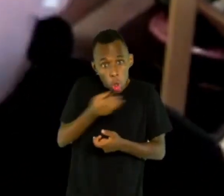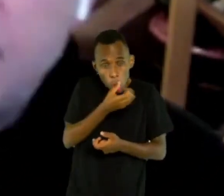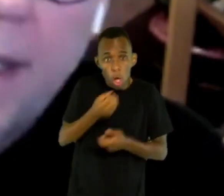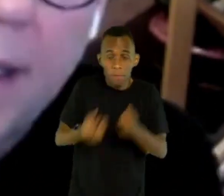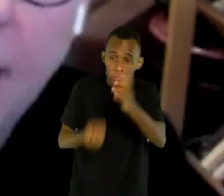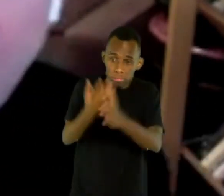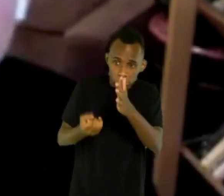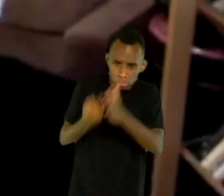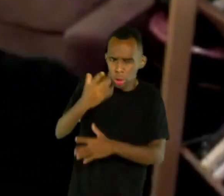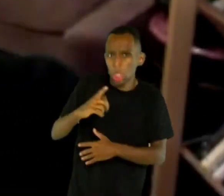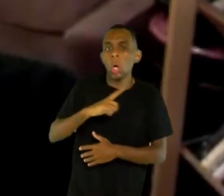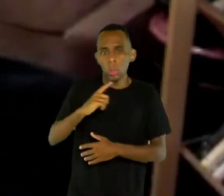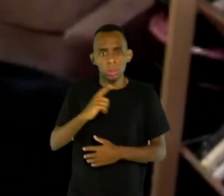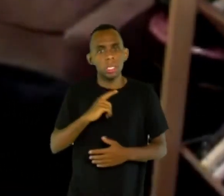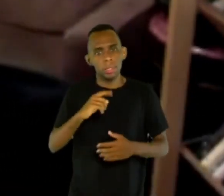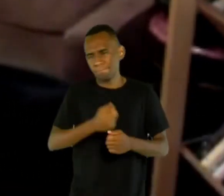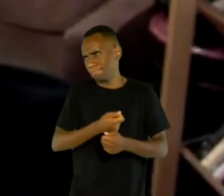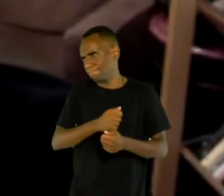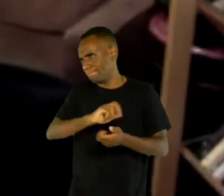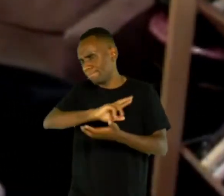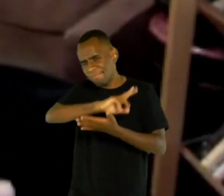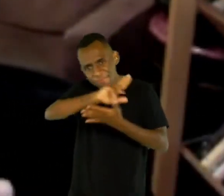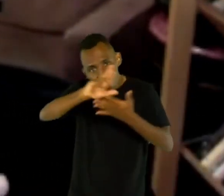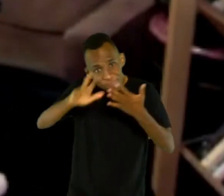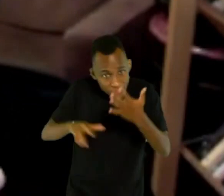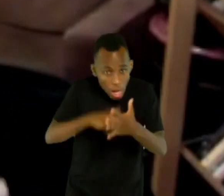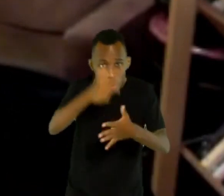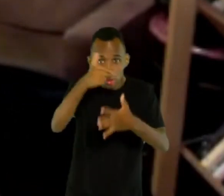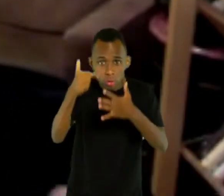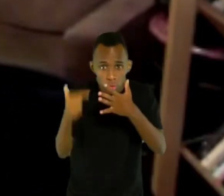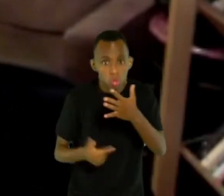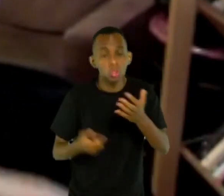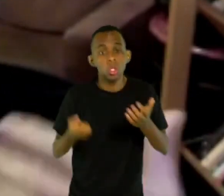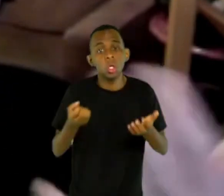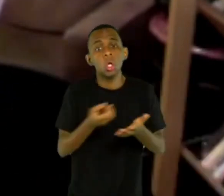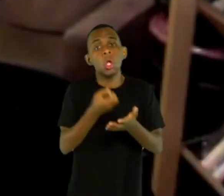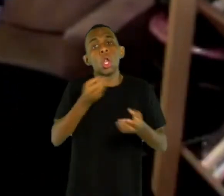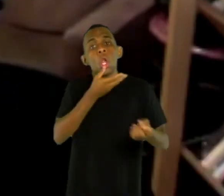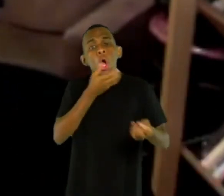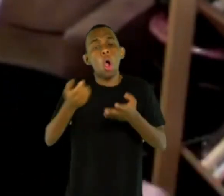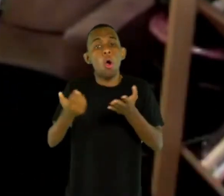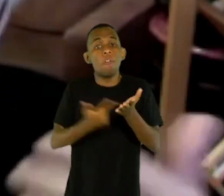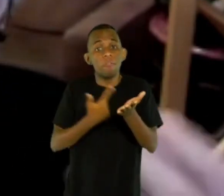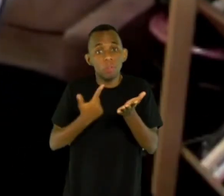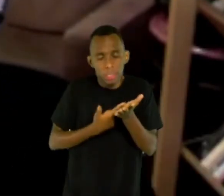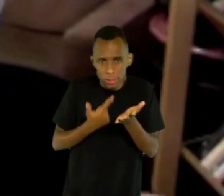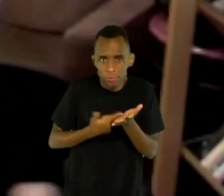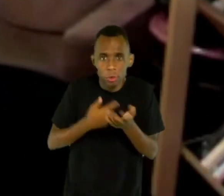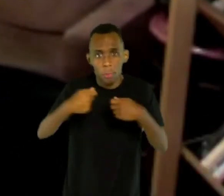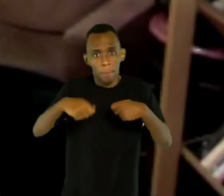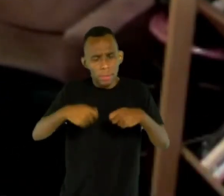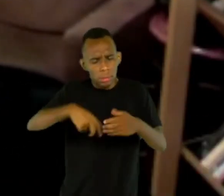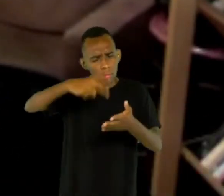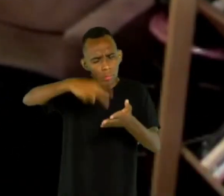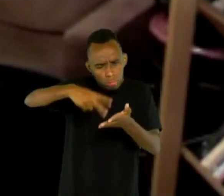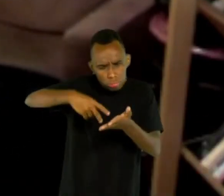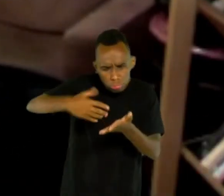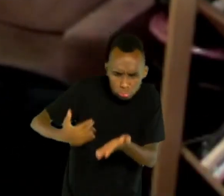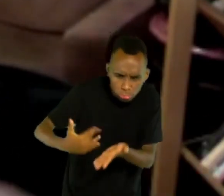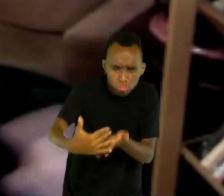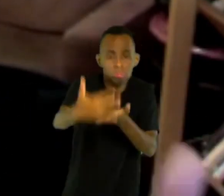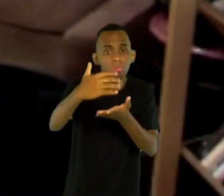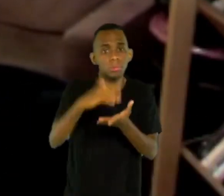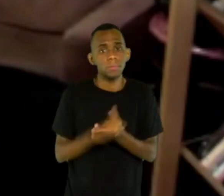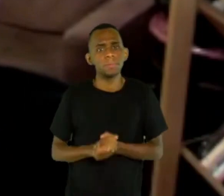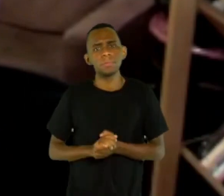livros novos, lendo de autores já